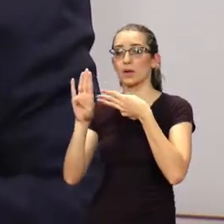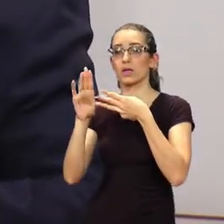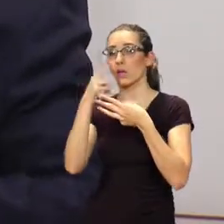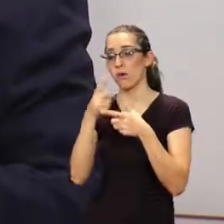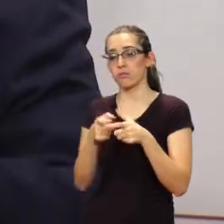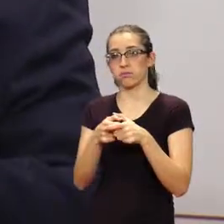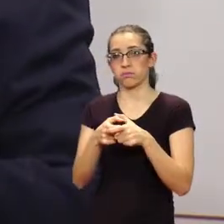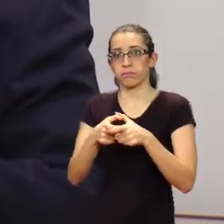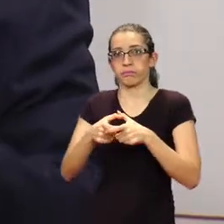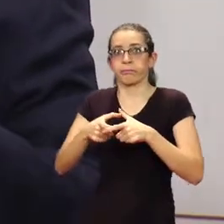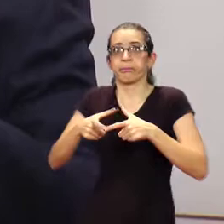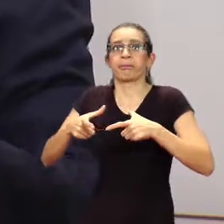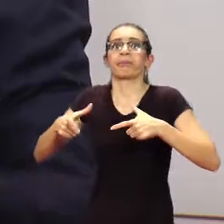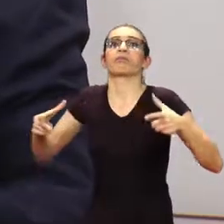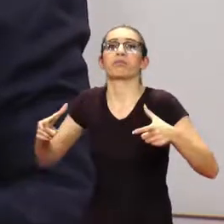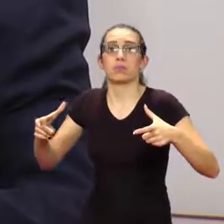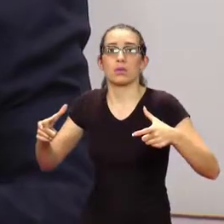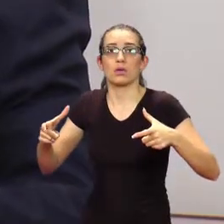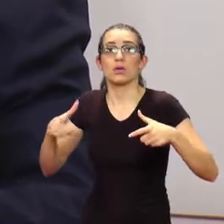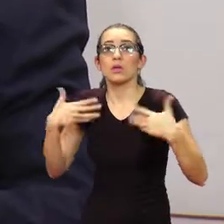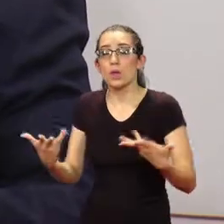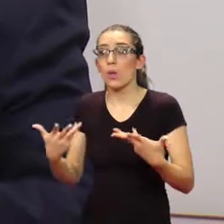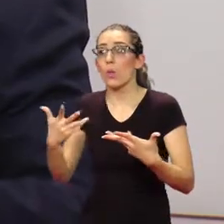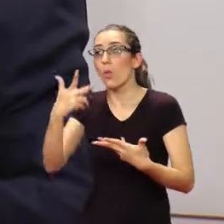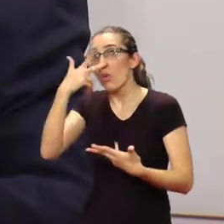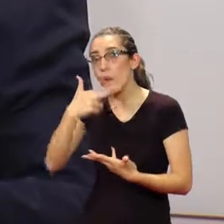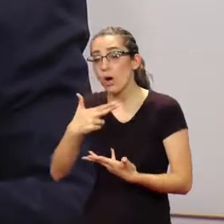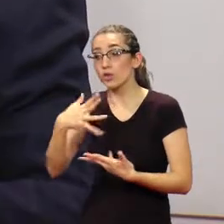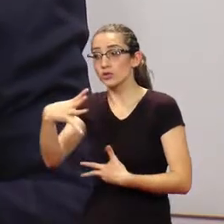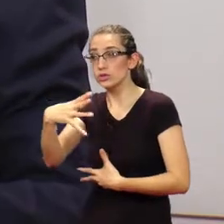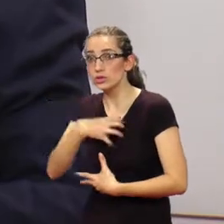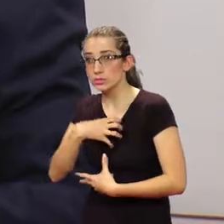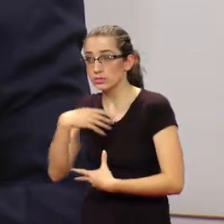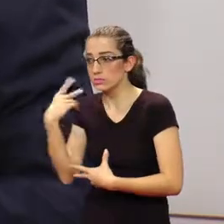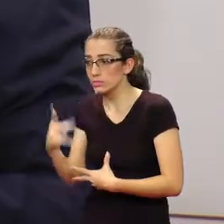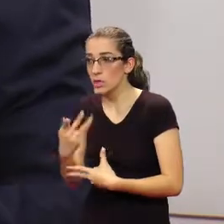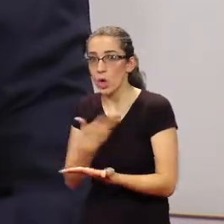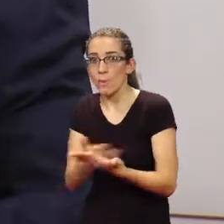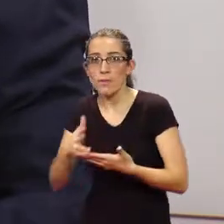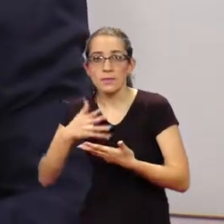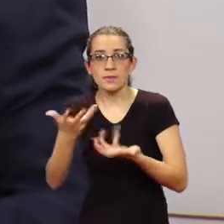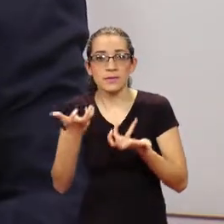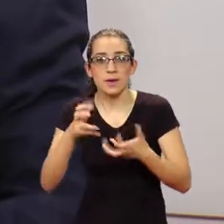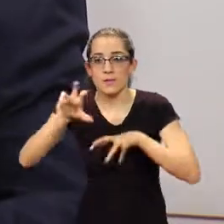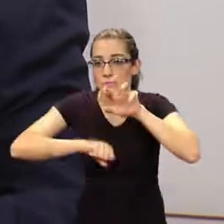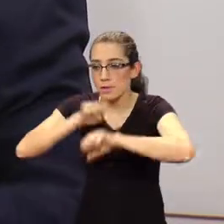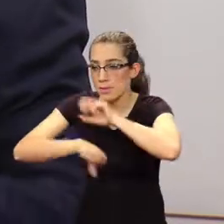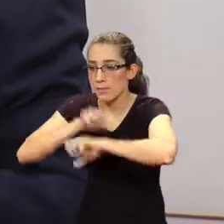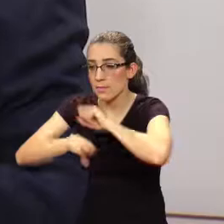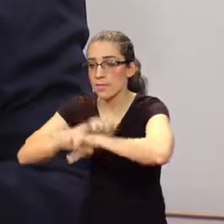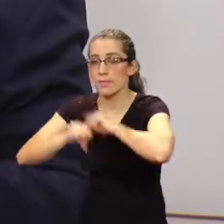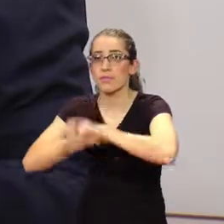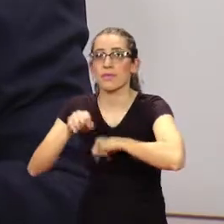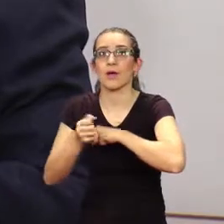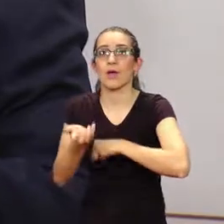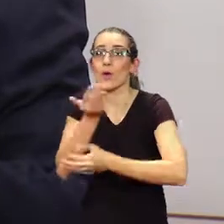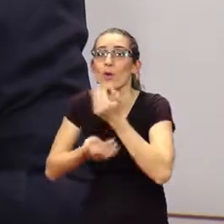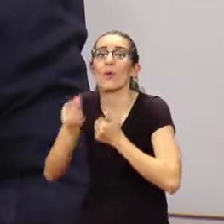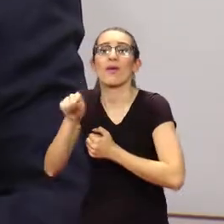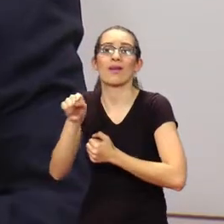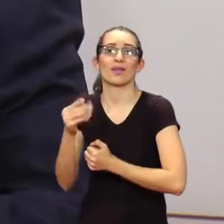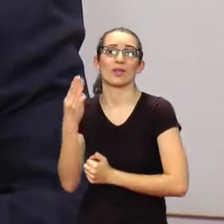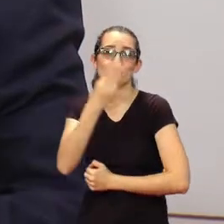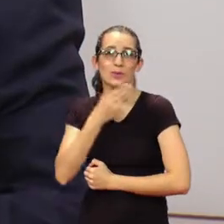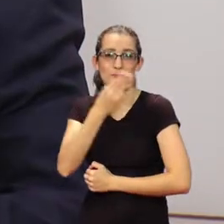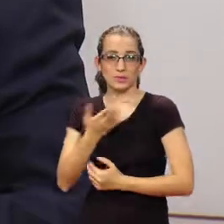multiplicam, proliferam, e aquele modus operandi, né, a maneira deles trabalharem, passa a ser a maneira como que aquela